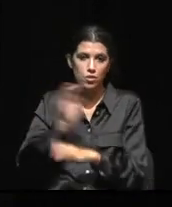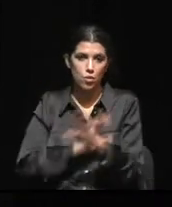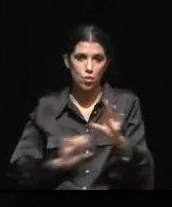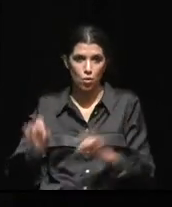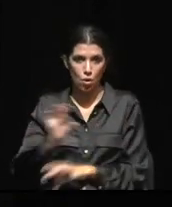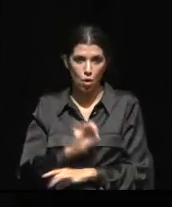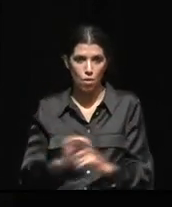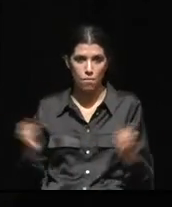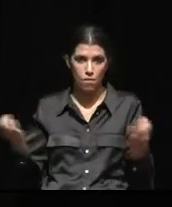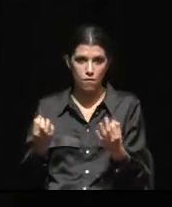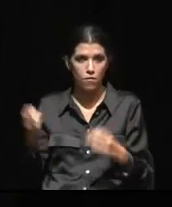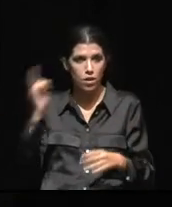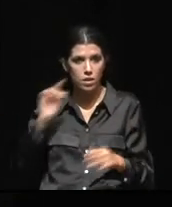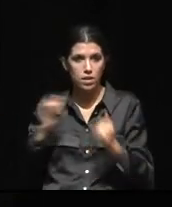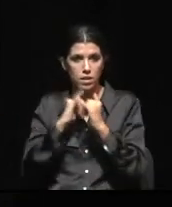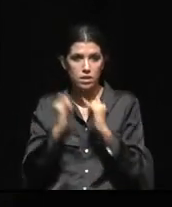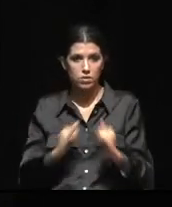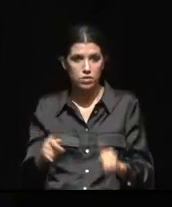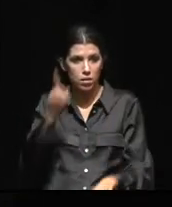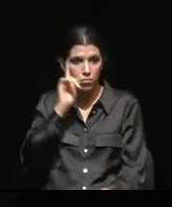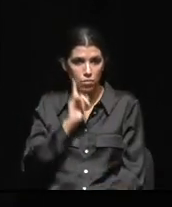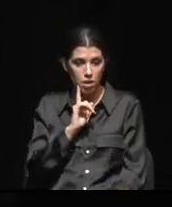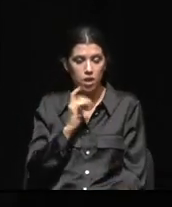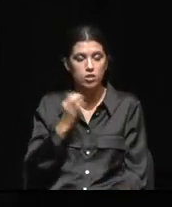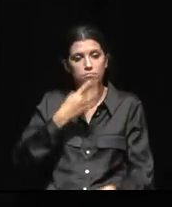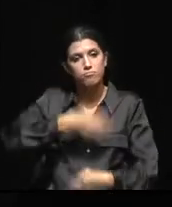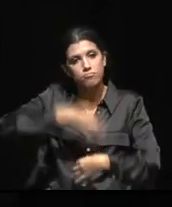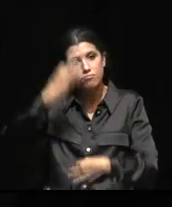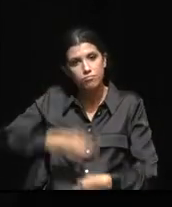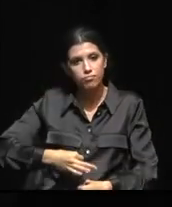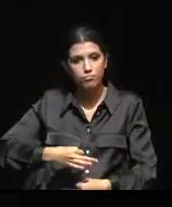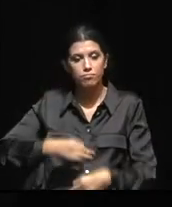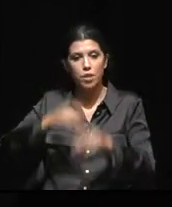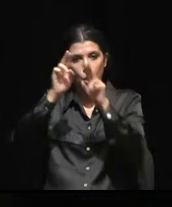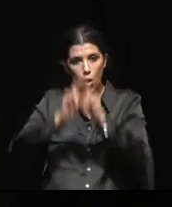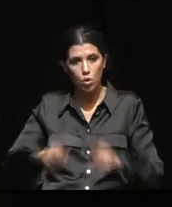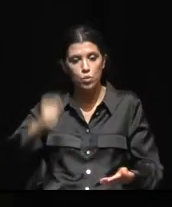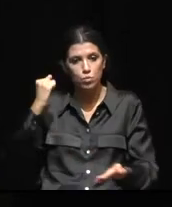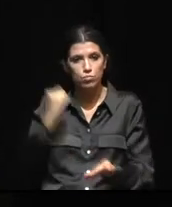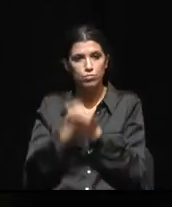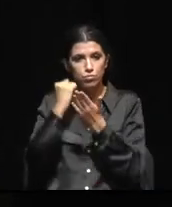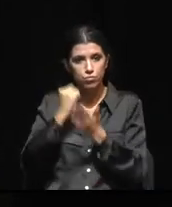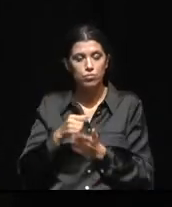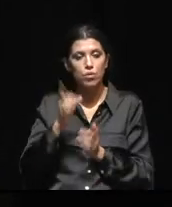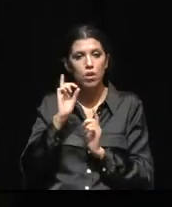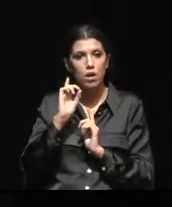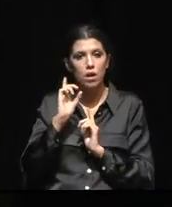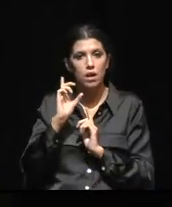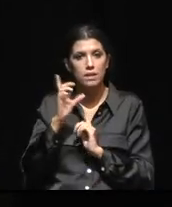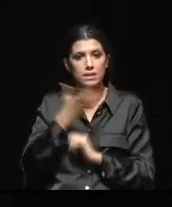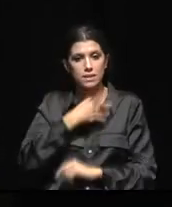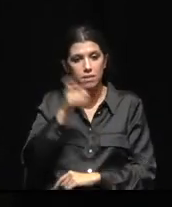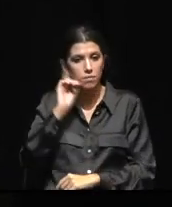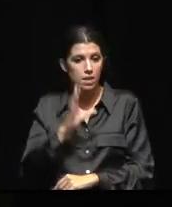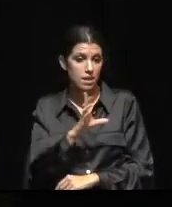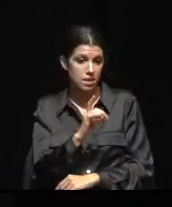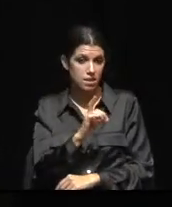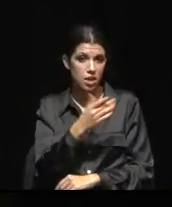europeus o dia internacional da mulher foi oficialmente reconhecido Pelas Nações Unidas em 16 de dezembro de